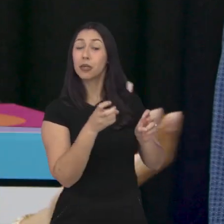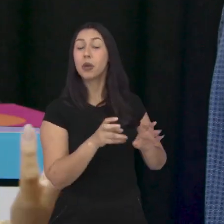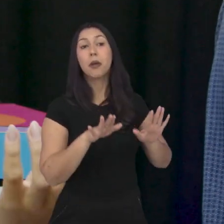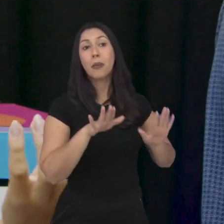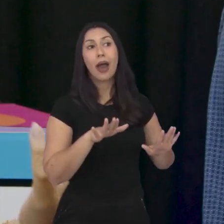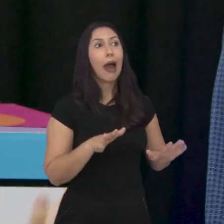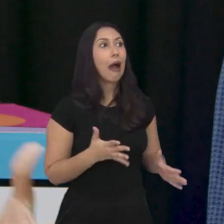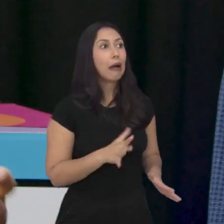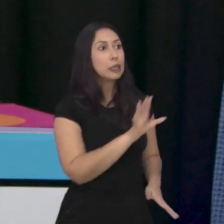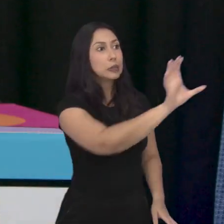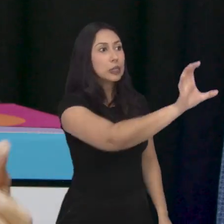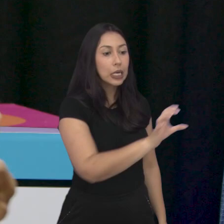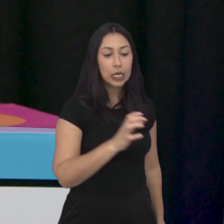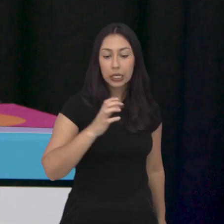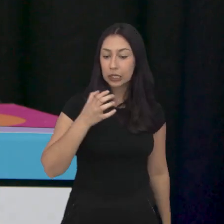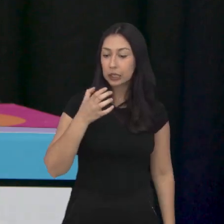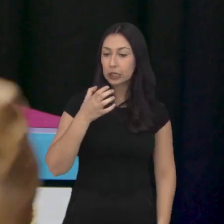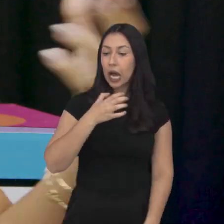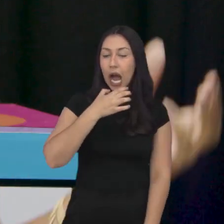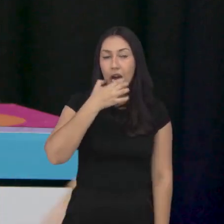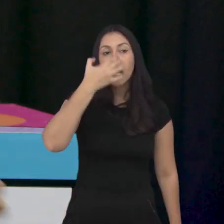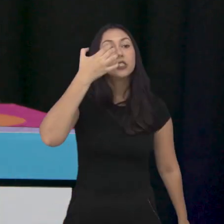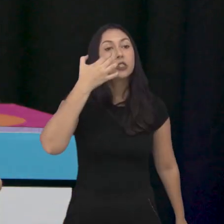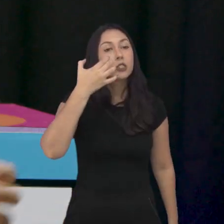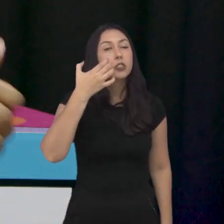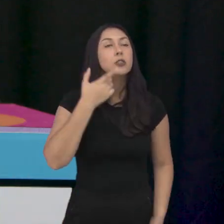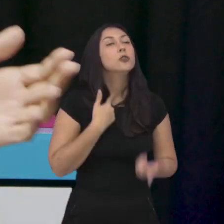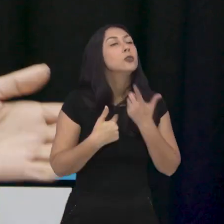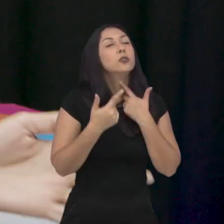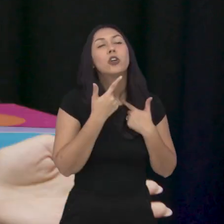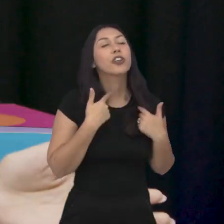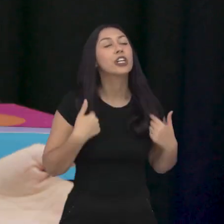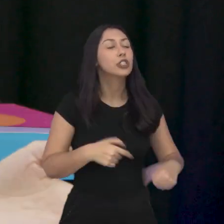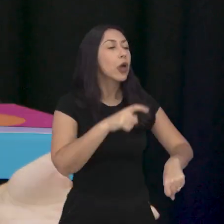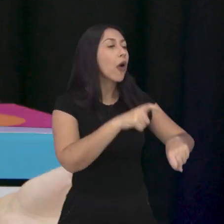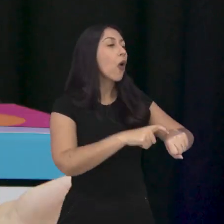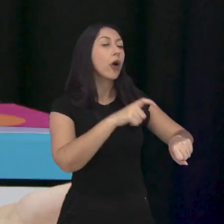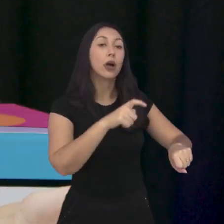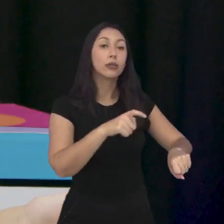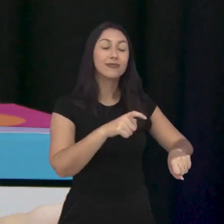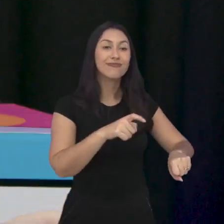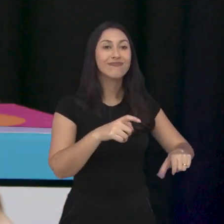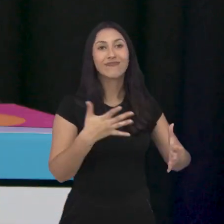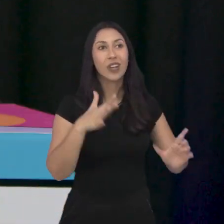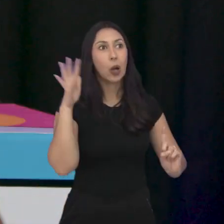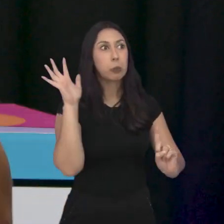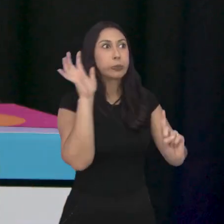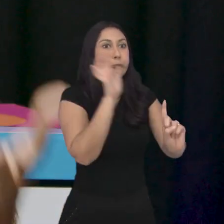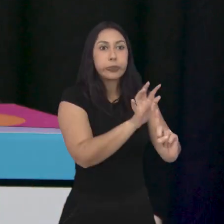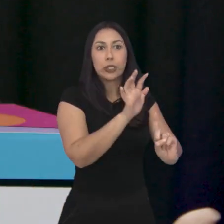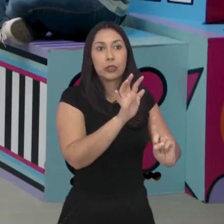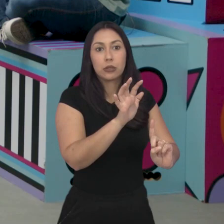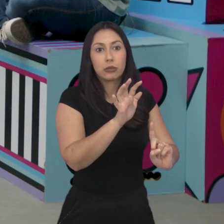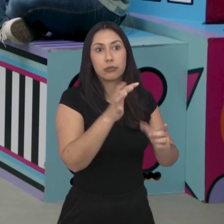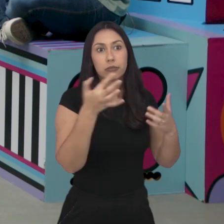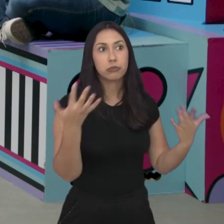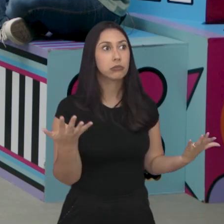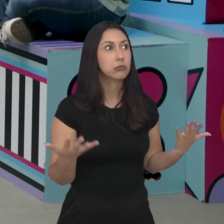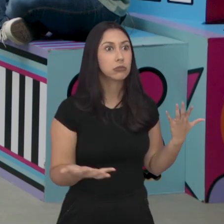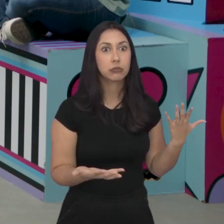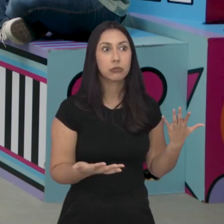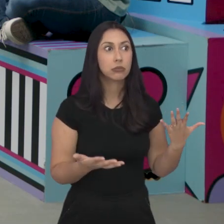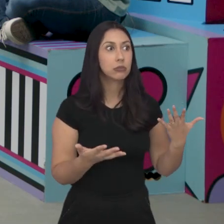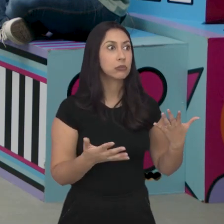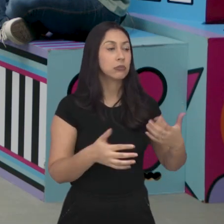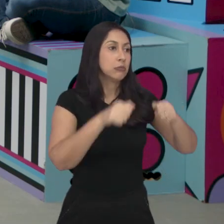Porque não parece que a gente pegar uma fruta e comer aquela que dá mais vontade naquela hora, vai ter um impacto que